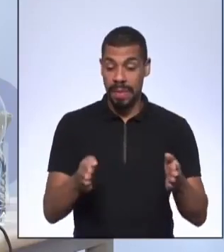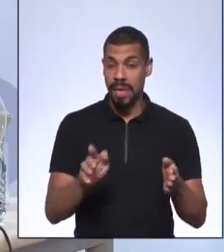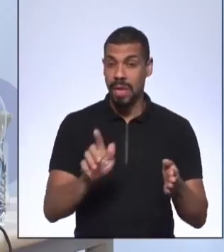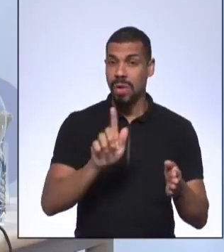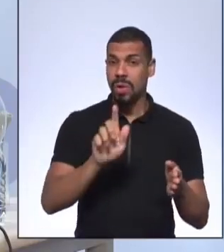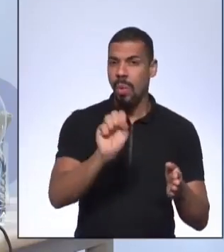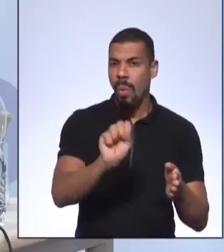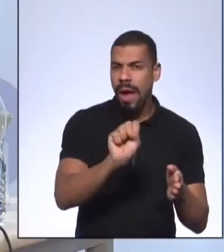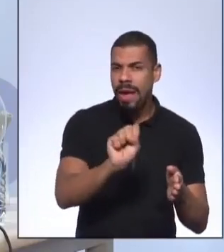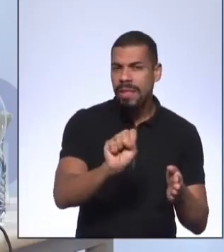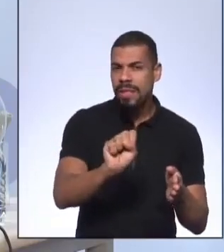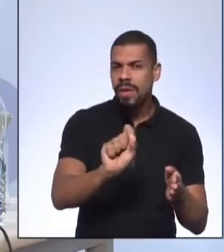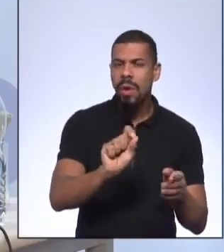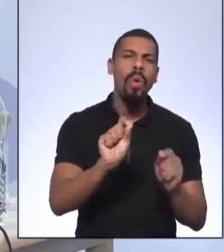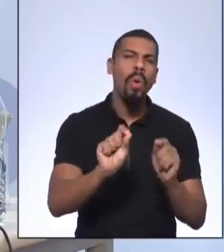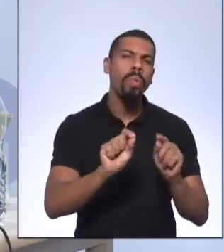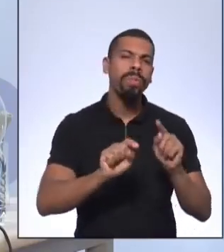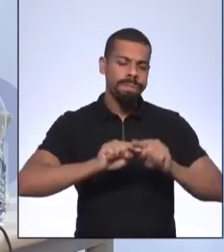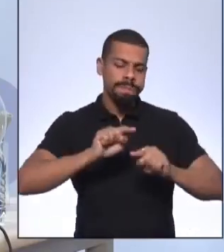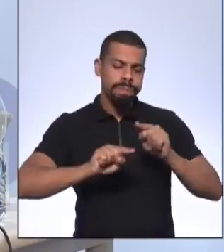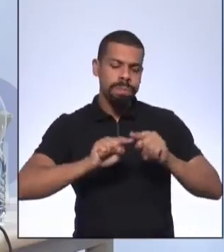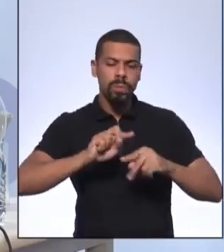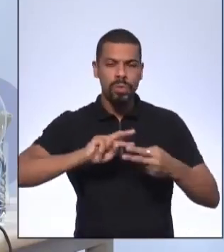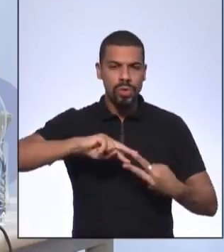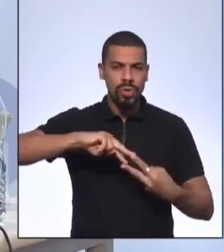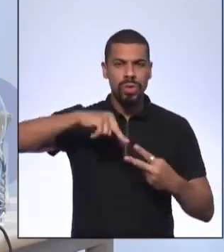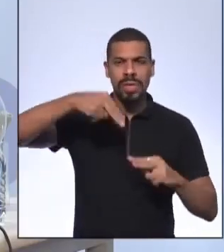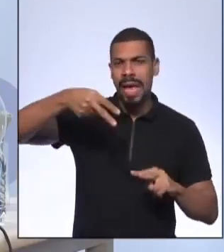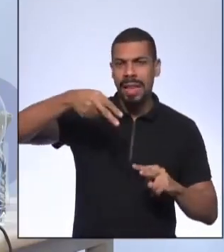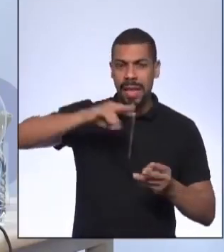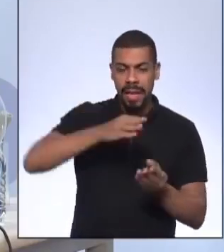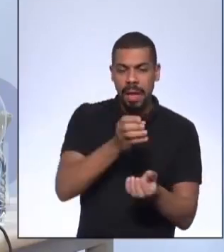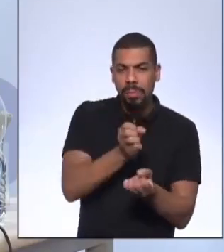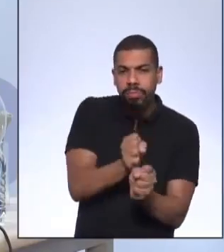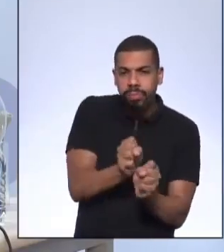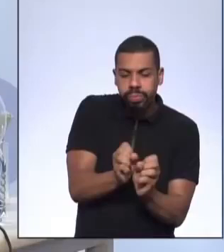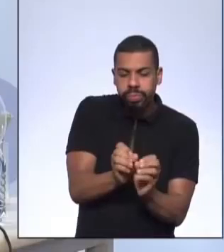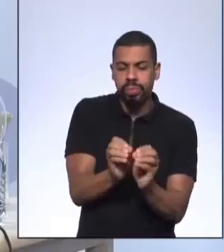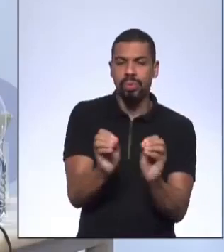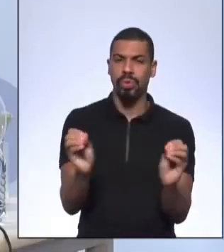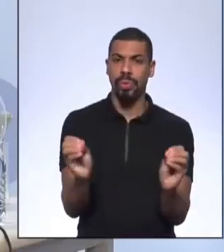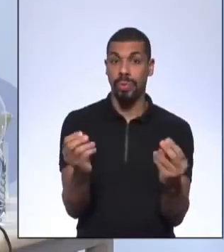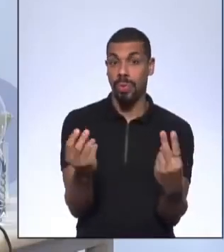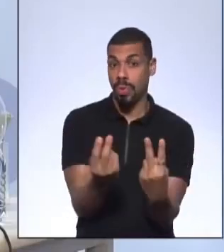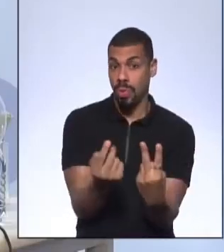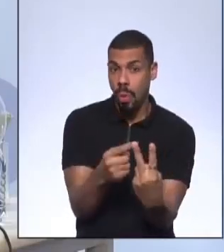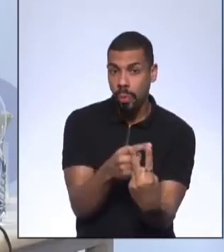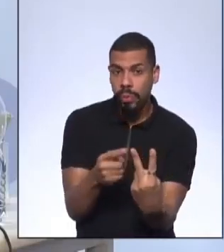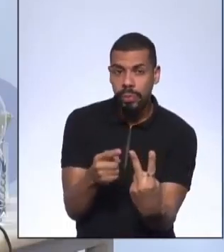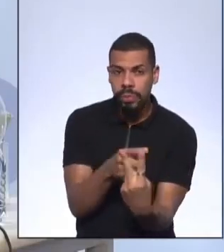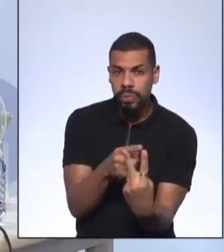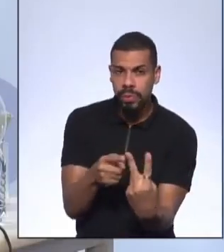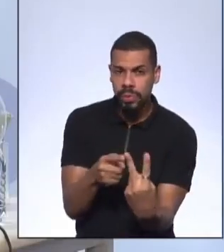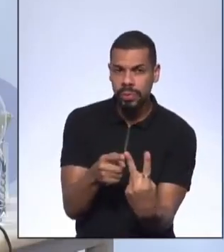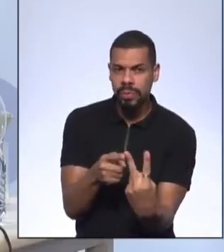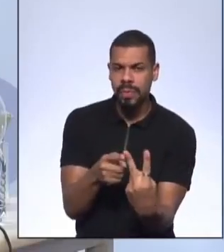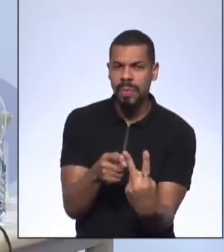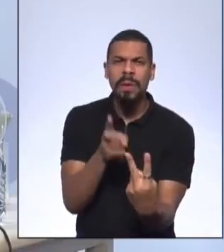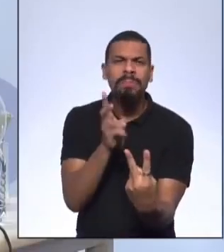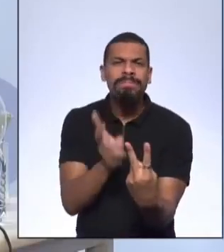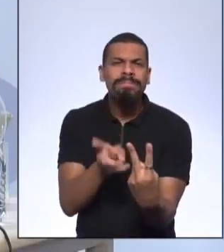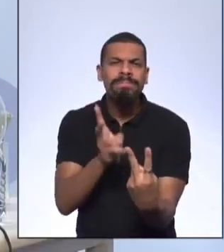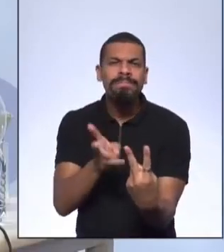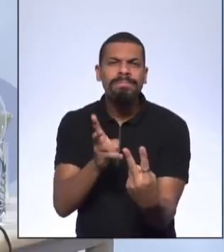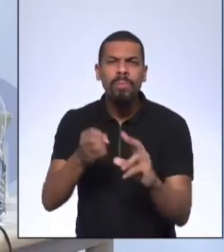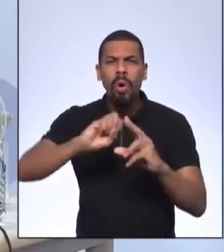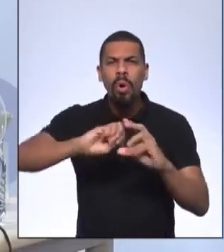síntese, o material genético ele é duplicado. Então, eu tinha lá um cromossomo simples, apesar de eu não conseguir ver os